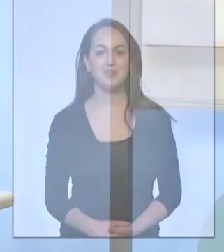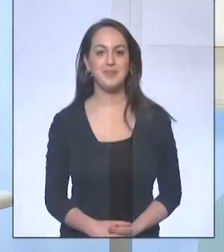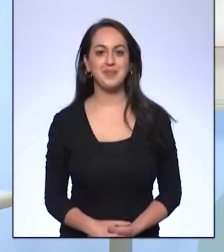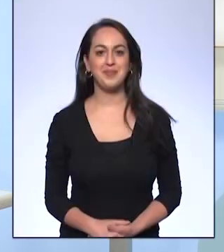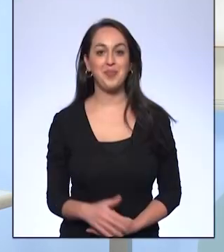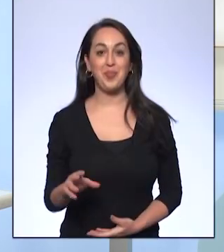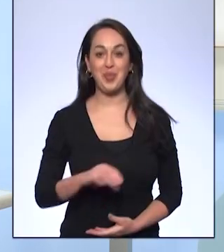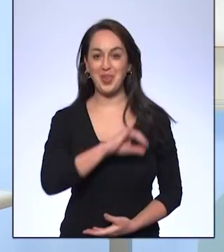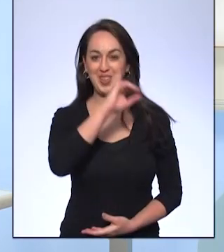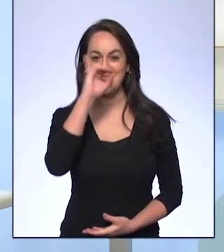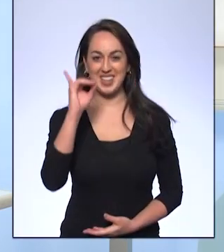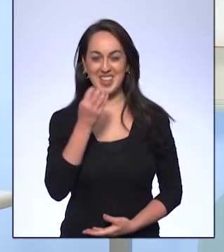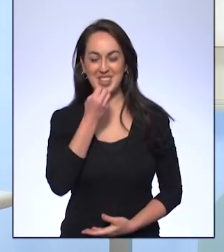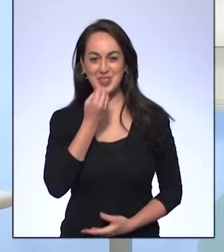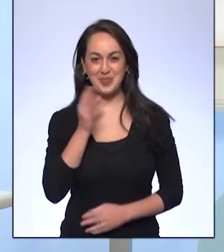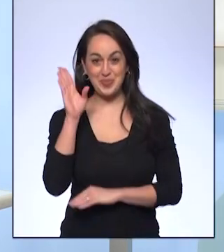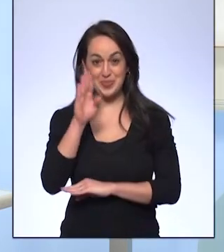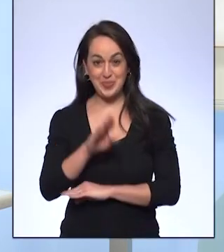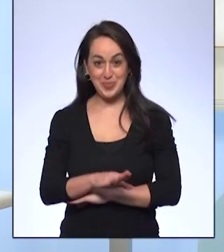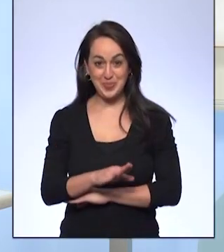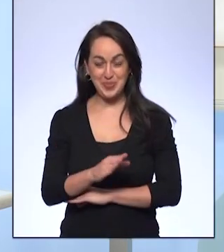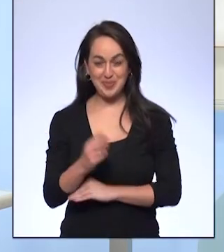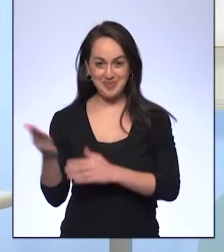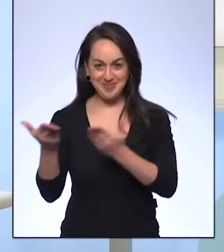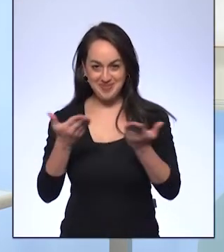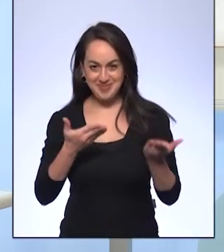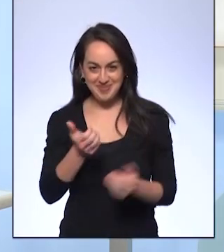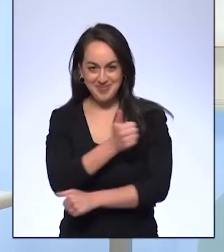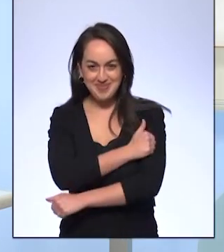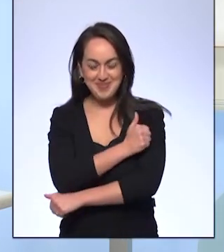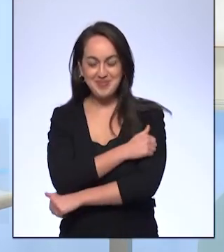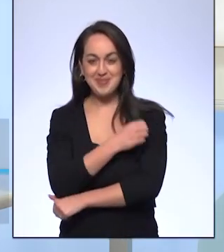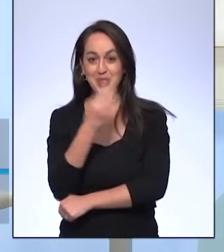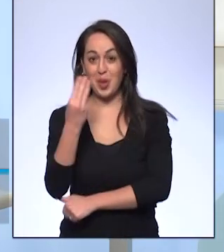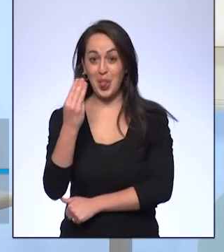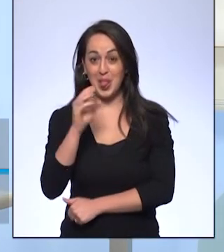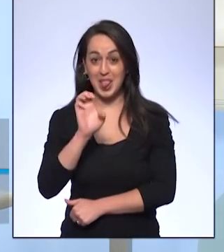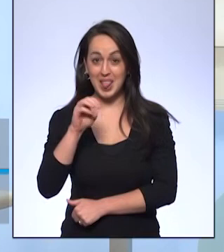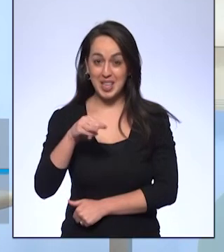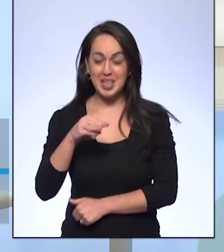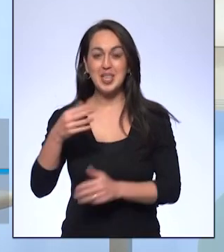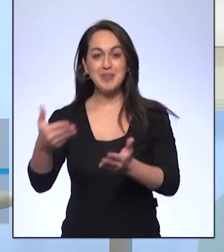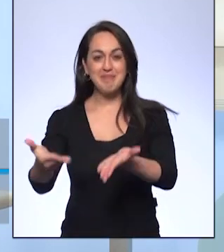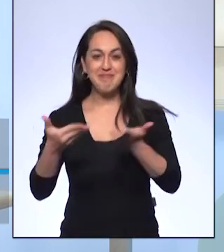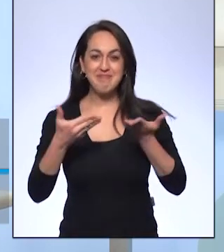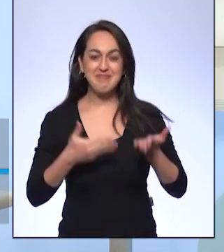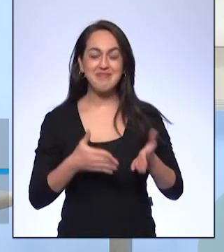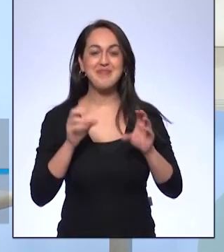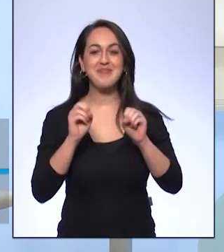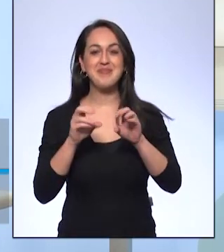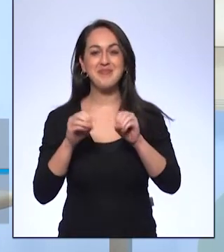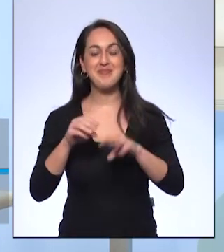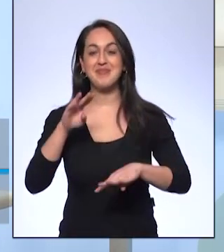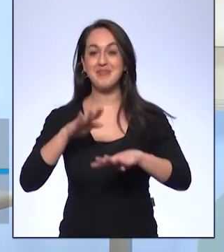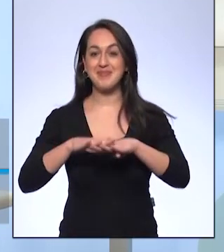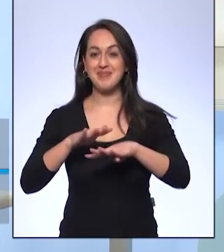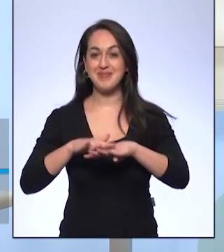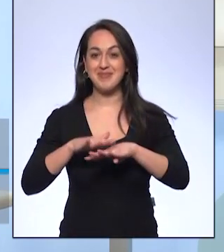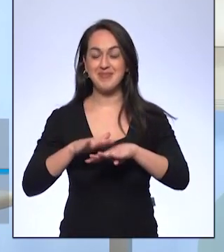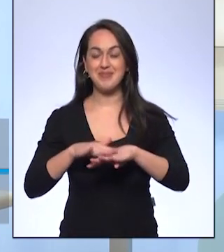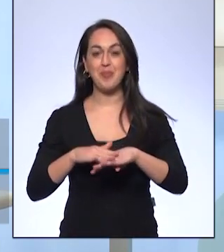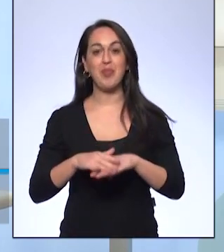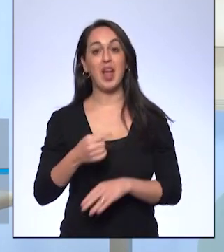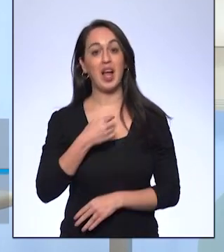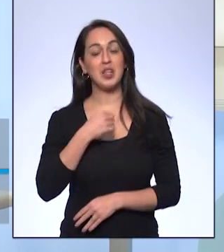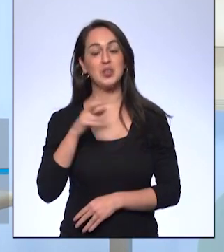Olá, boa noite, alunos da terceira série do ensino médio. Sejam todos bem-vindos à nossa aula de matemática. Eu